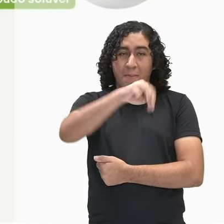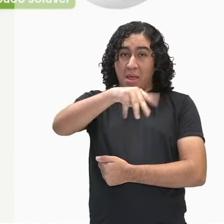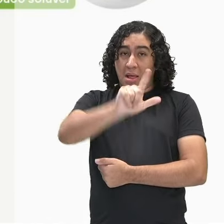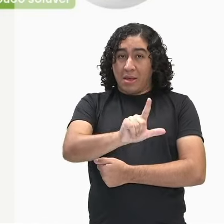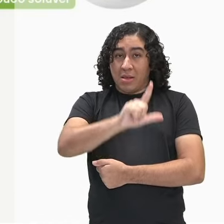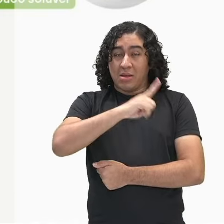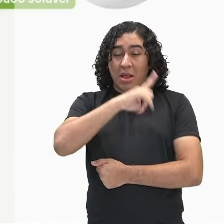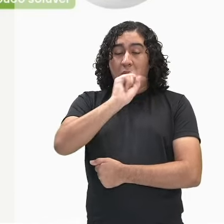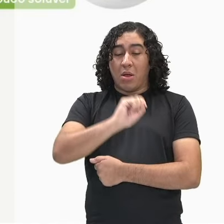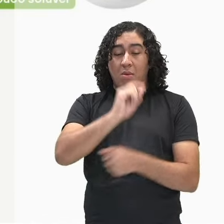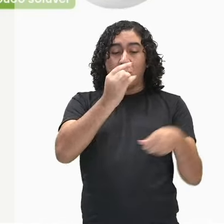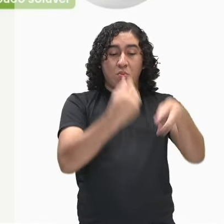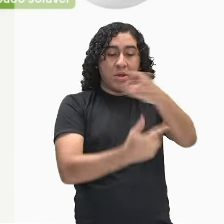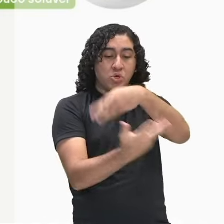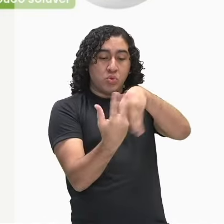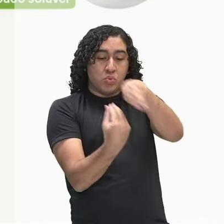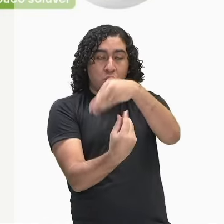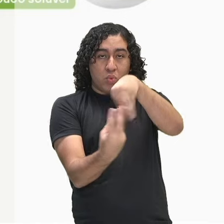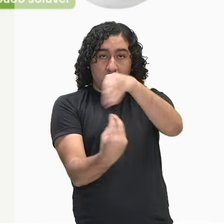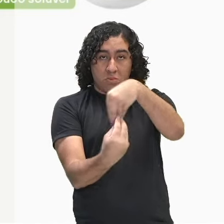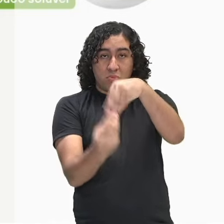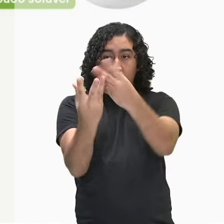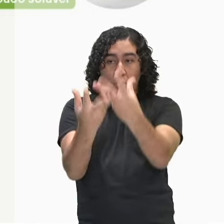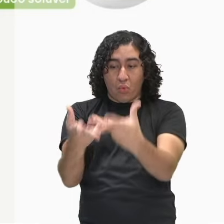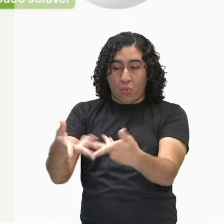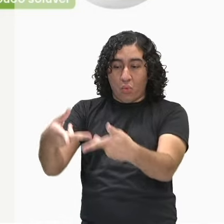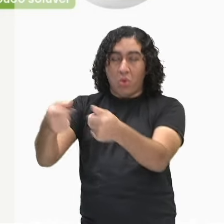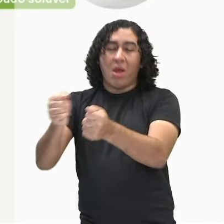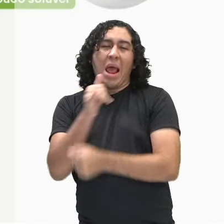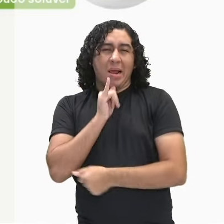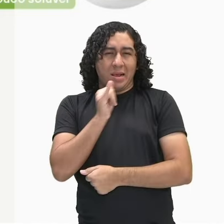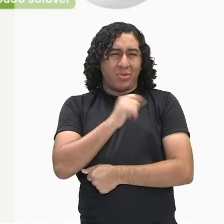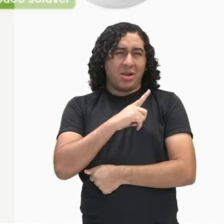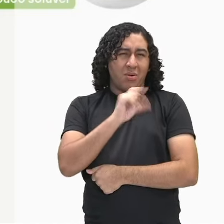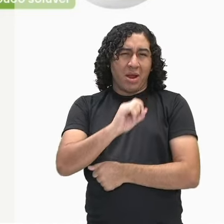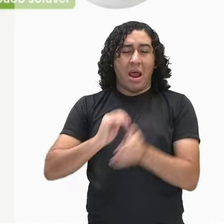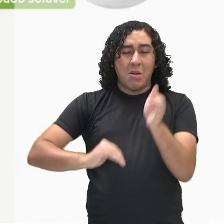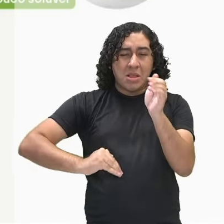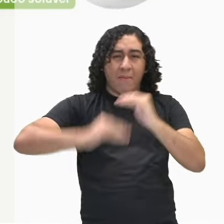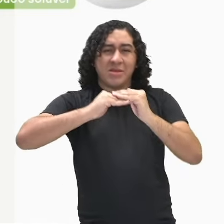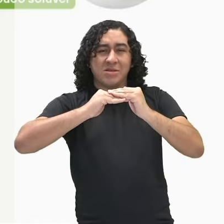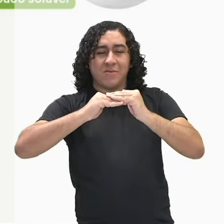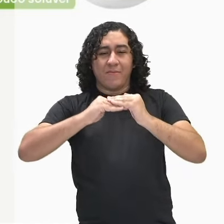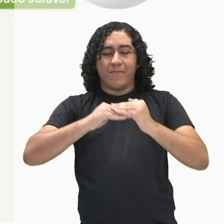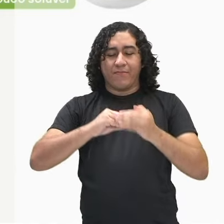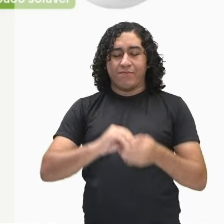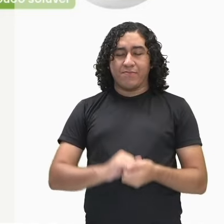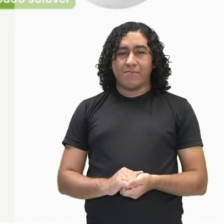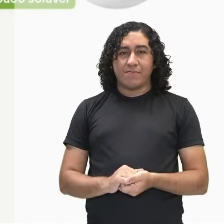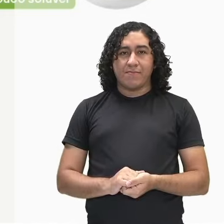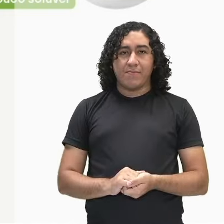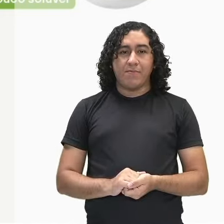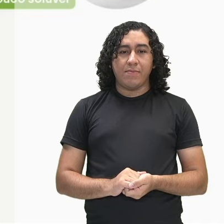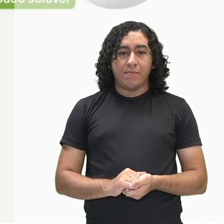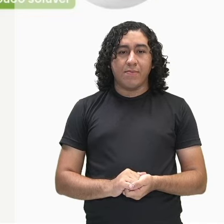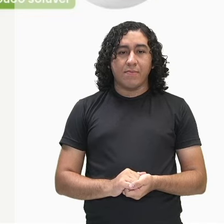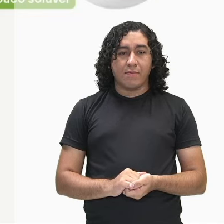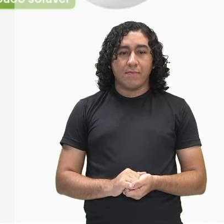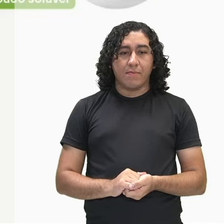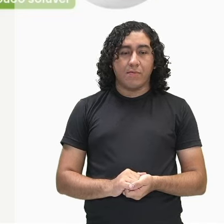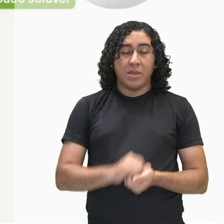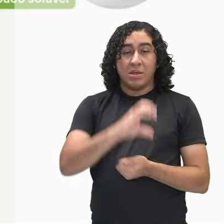eu vou dissolver, tá? É como se eu dissesse que é um limite. O CS, ele é um limite, ele